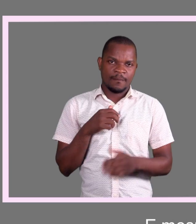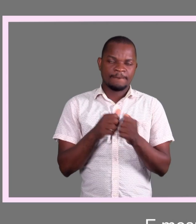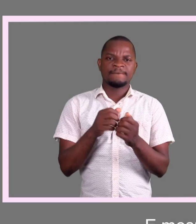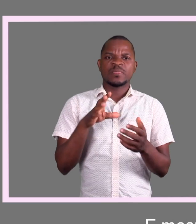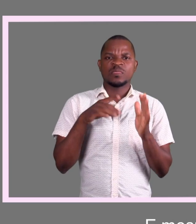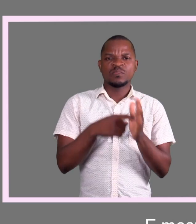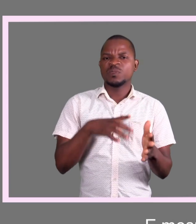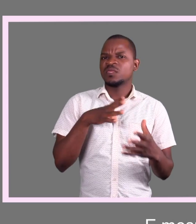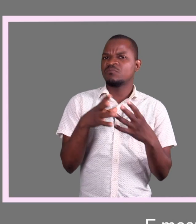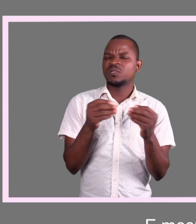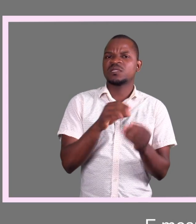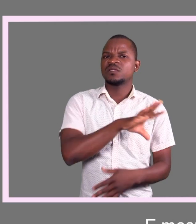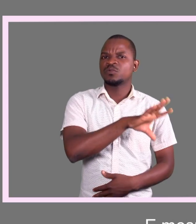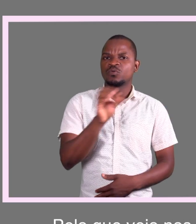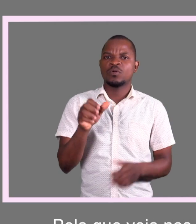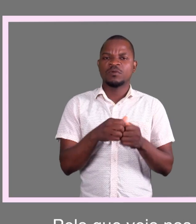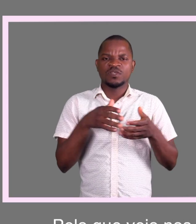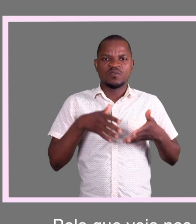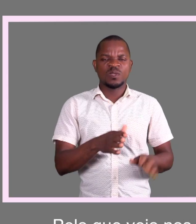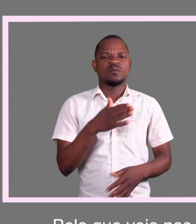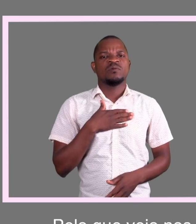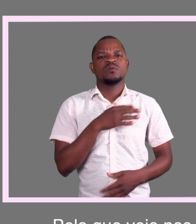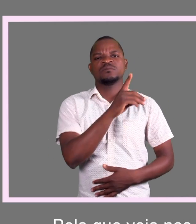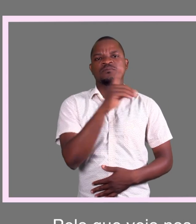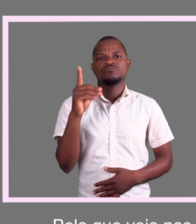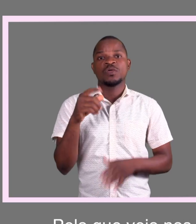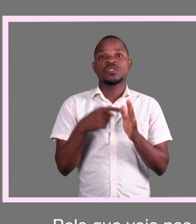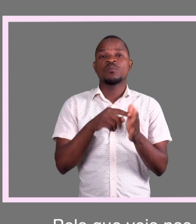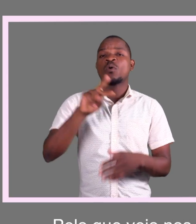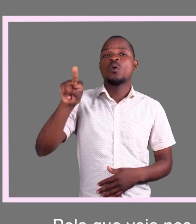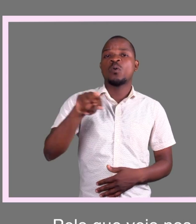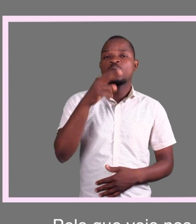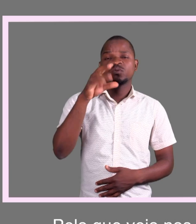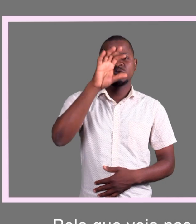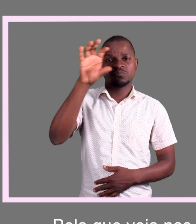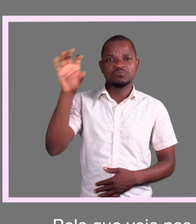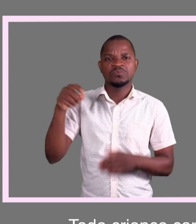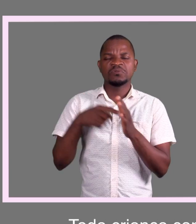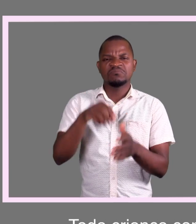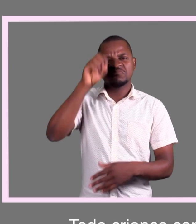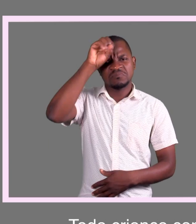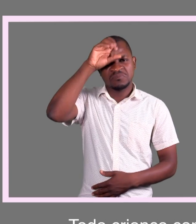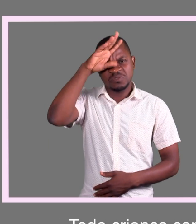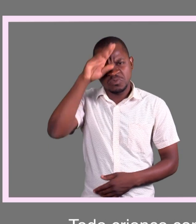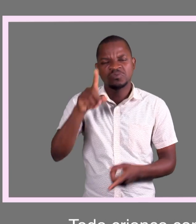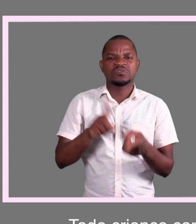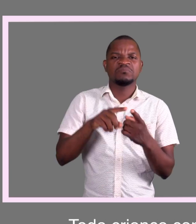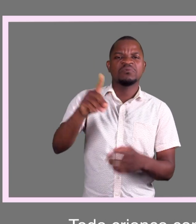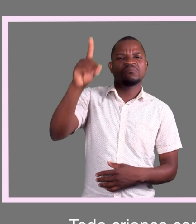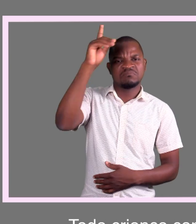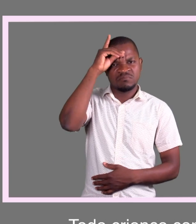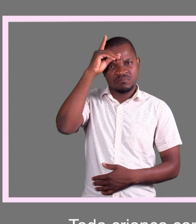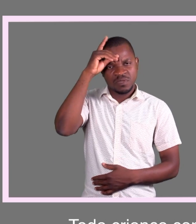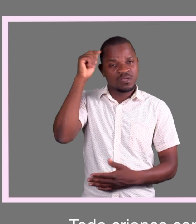se eu tivesse todos os bens, meu filho é deficiente. Pelo que eu vejo em outros países, África do Sul, Alemanha, toda criança deficiente tem